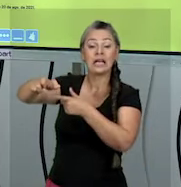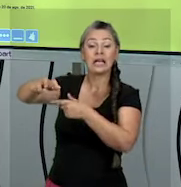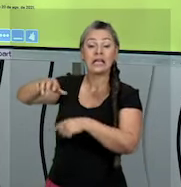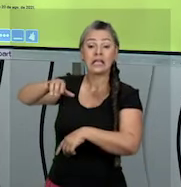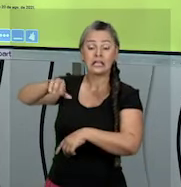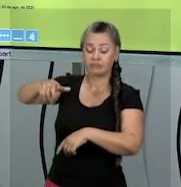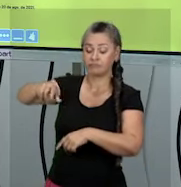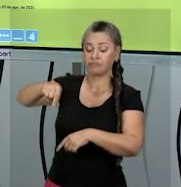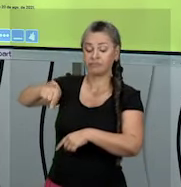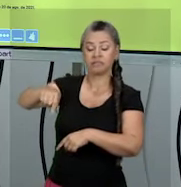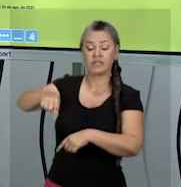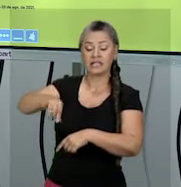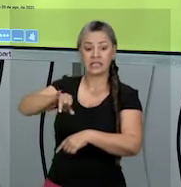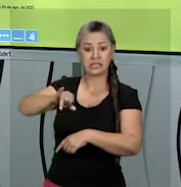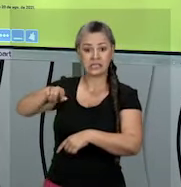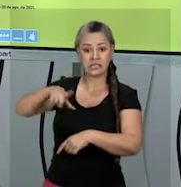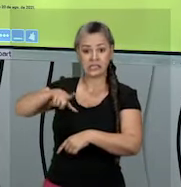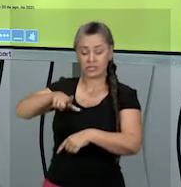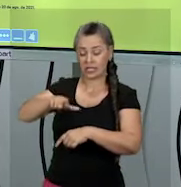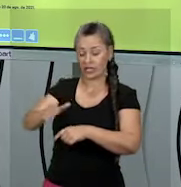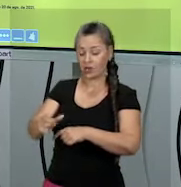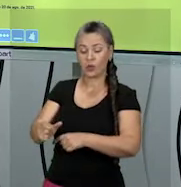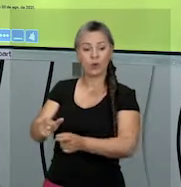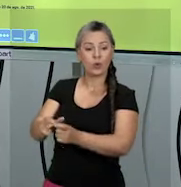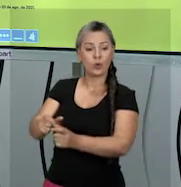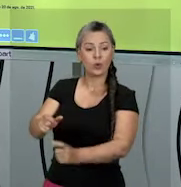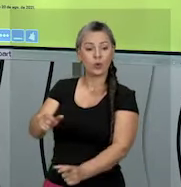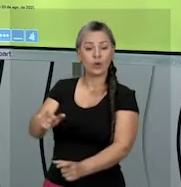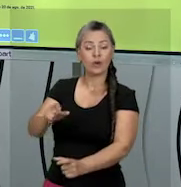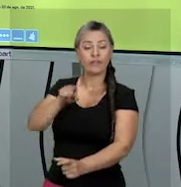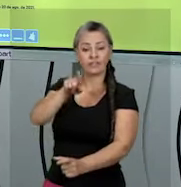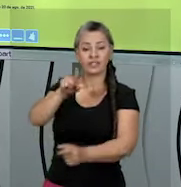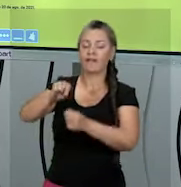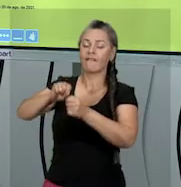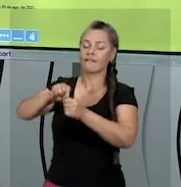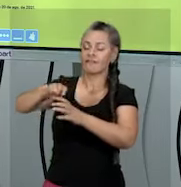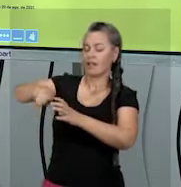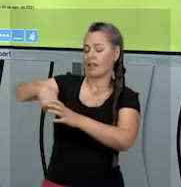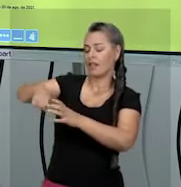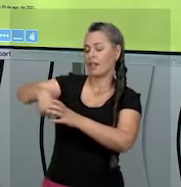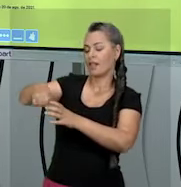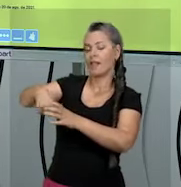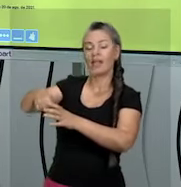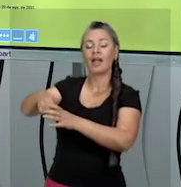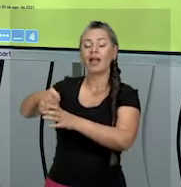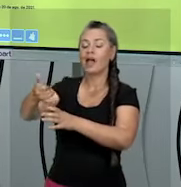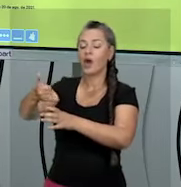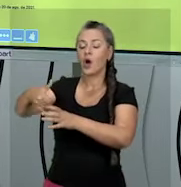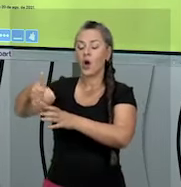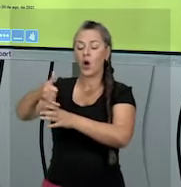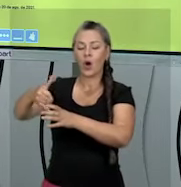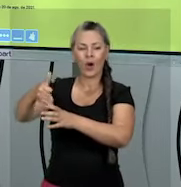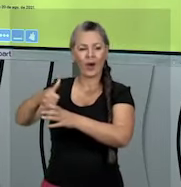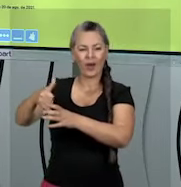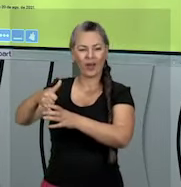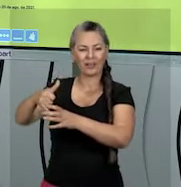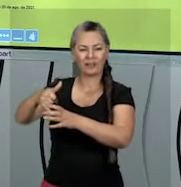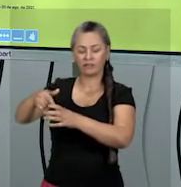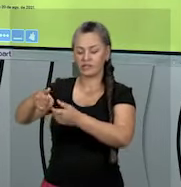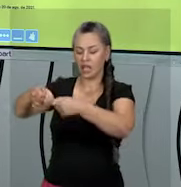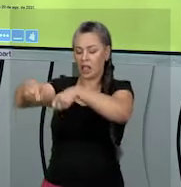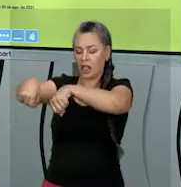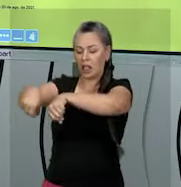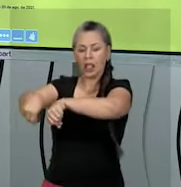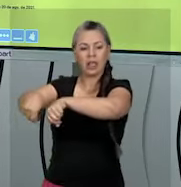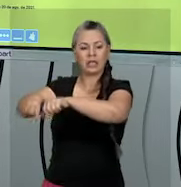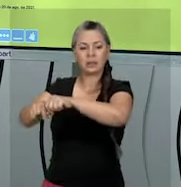cano, uma hora aquele cano pode entupir. E a água para de descer, de circular, e a pia